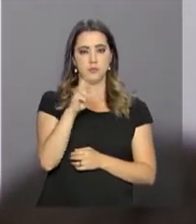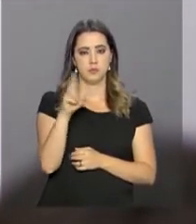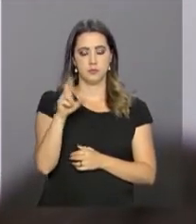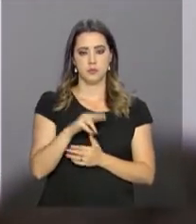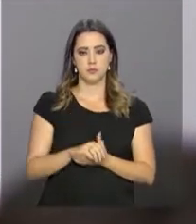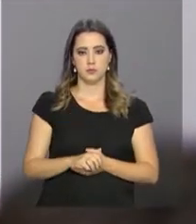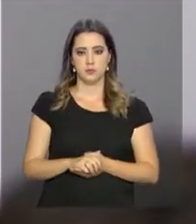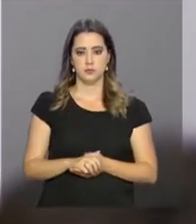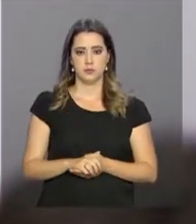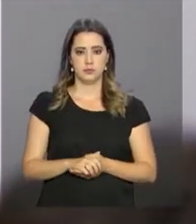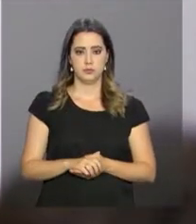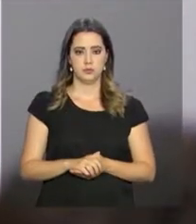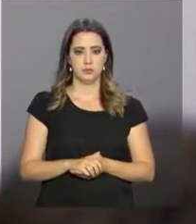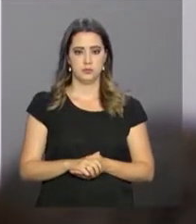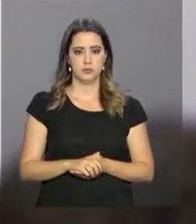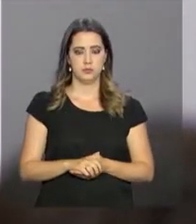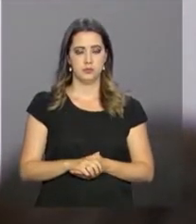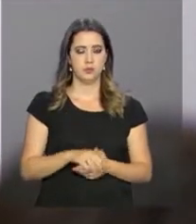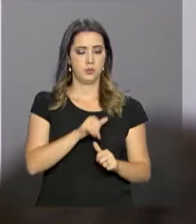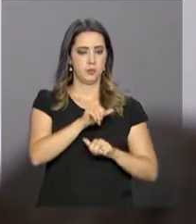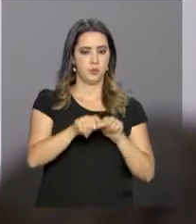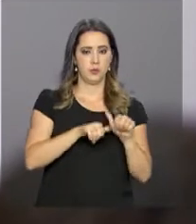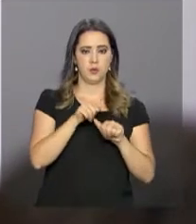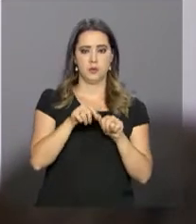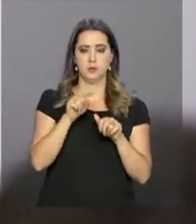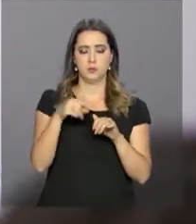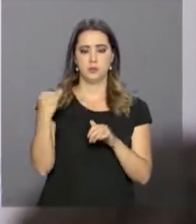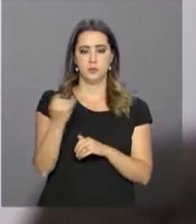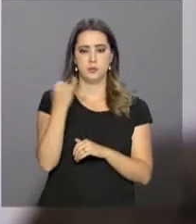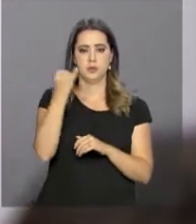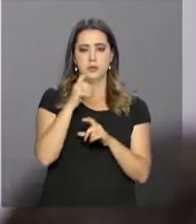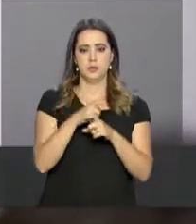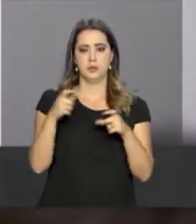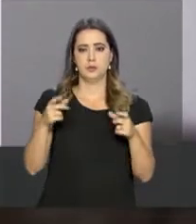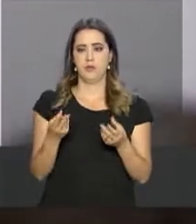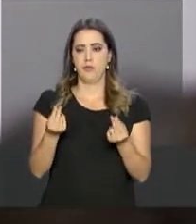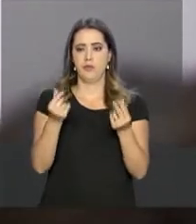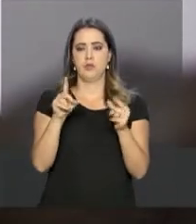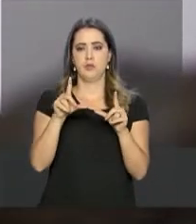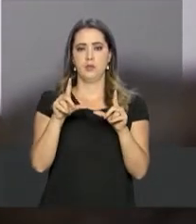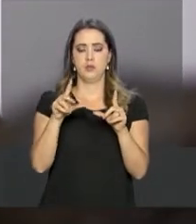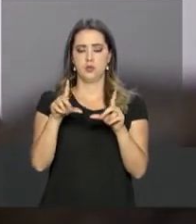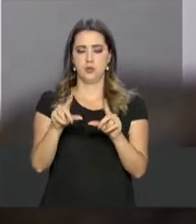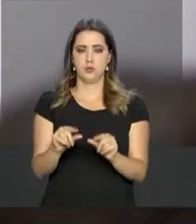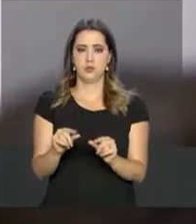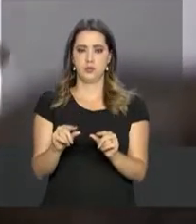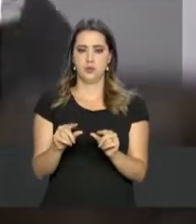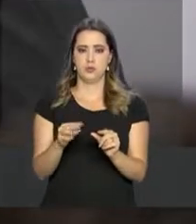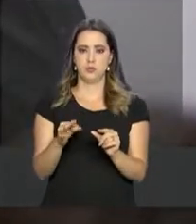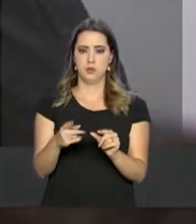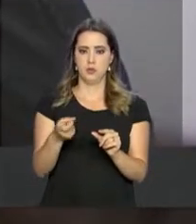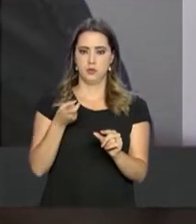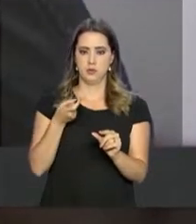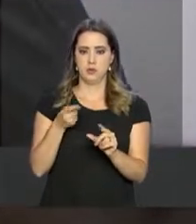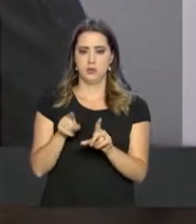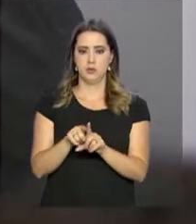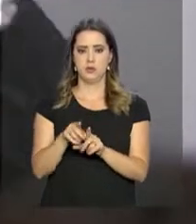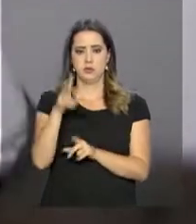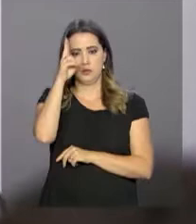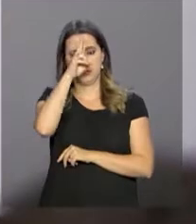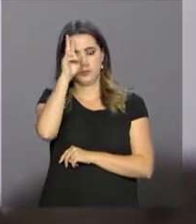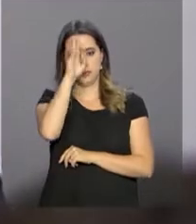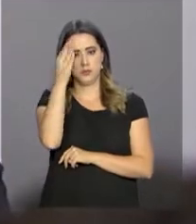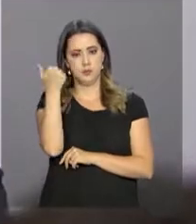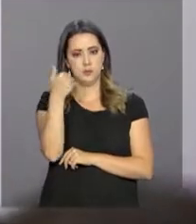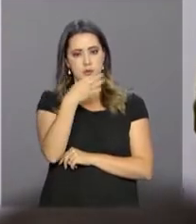museu a grandeza do trabalho gestão de buscar a modicidade tarifária né é me lembro exatamente 14 anos nós